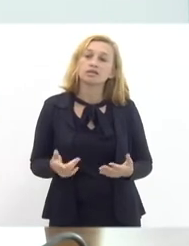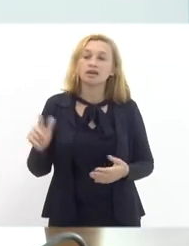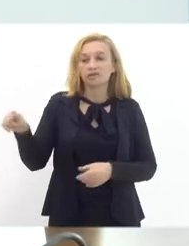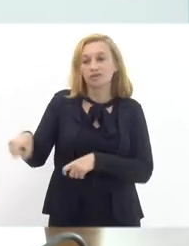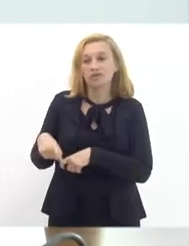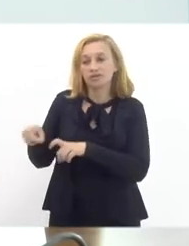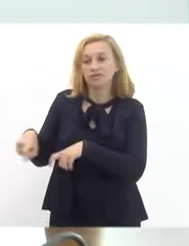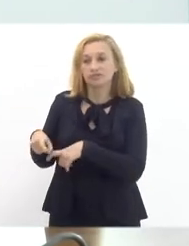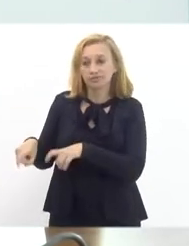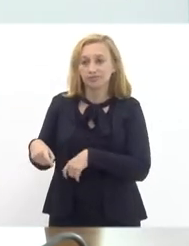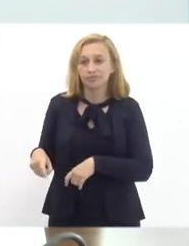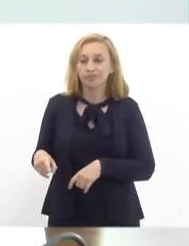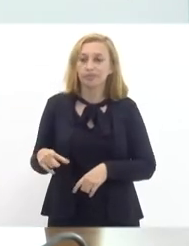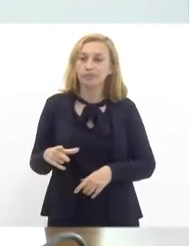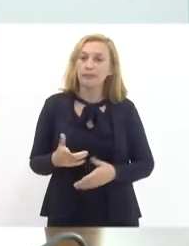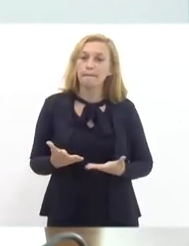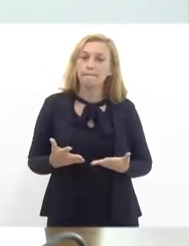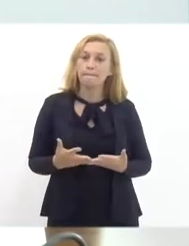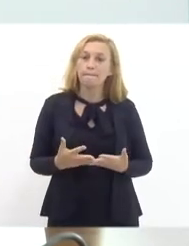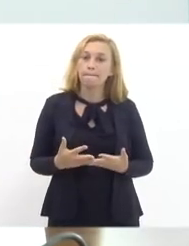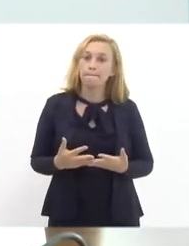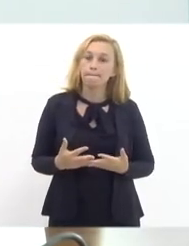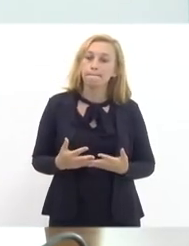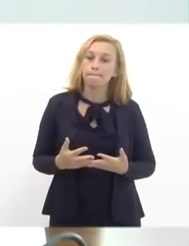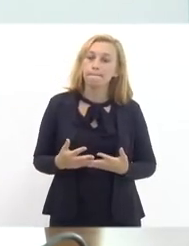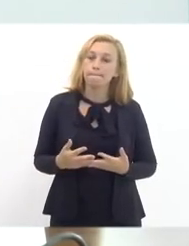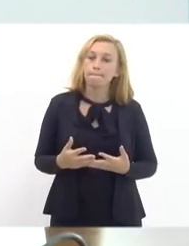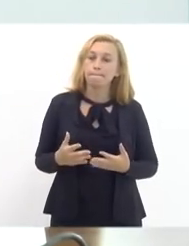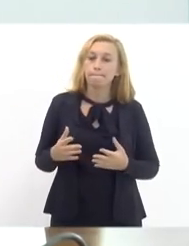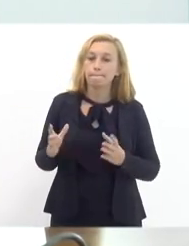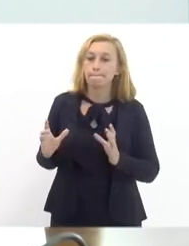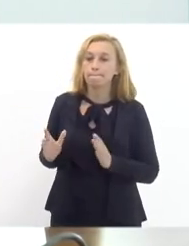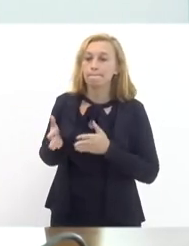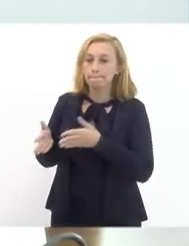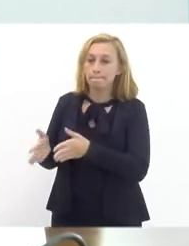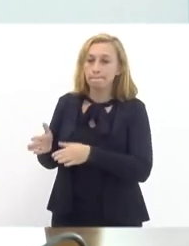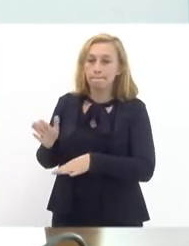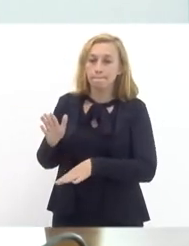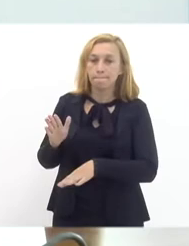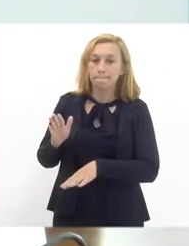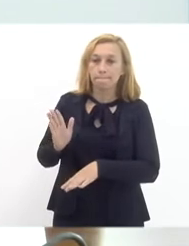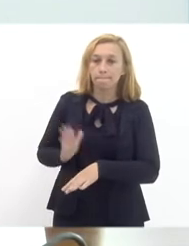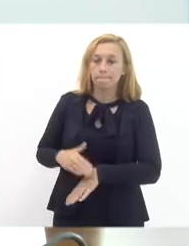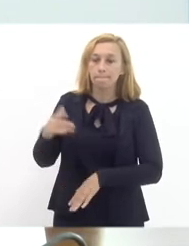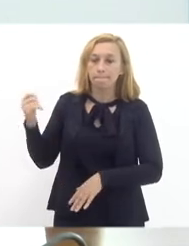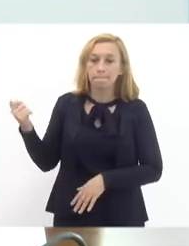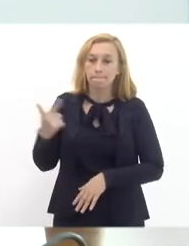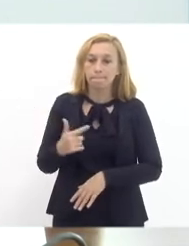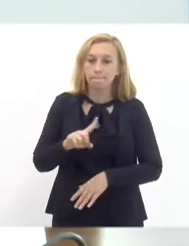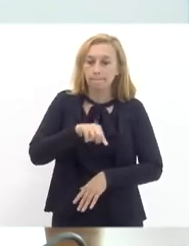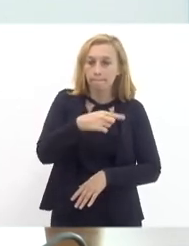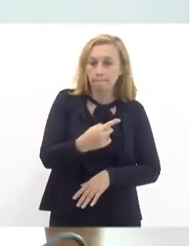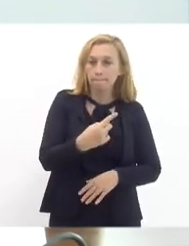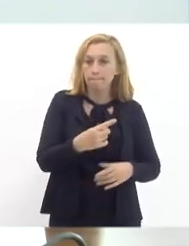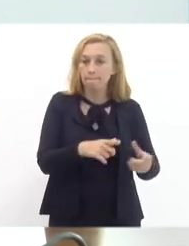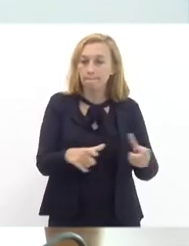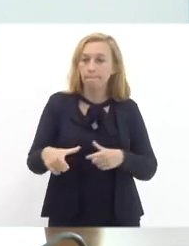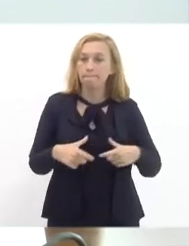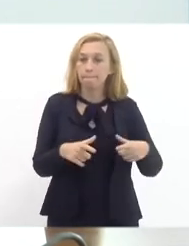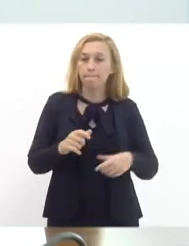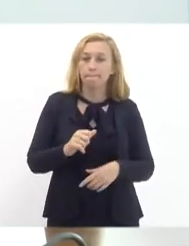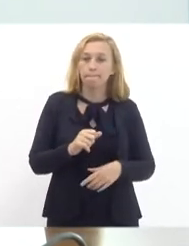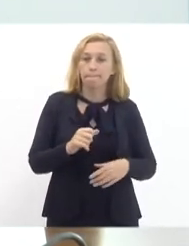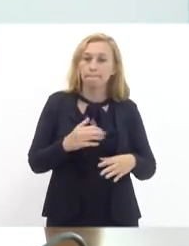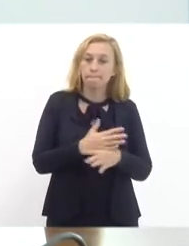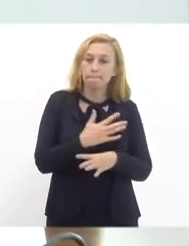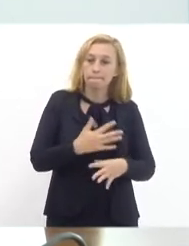fazenda talvez tenha uma vocação regional maior do que quase todos os aparelhos da cidade de São Gonçalo, porque é ali que passa a RJ,